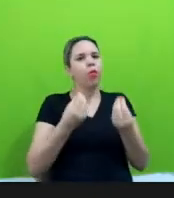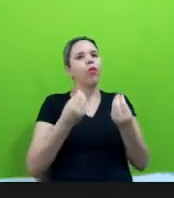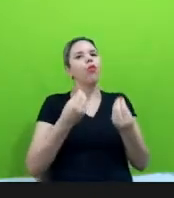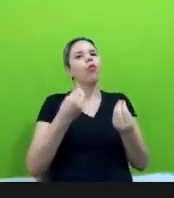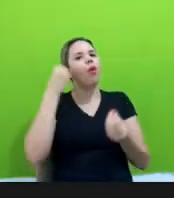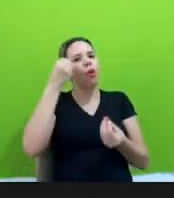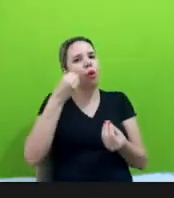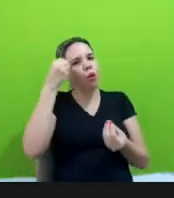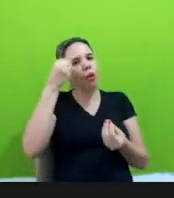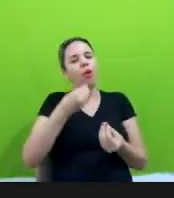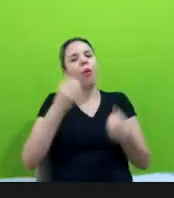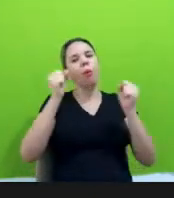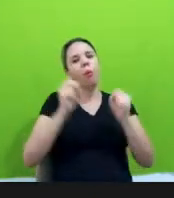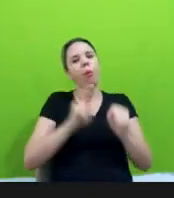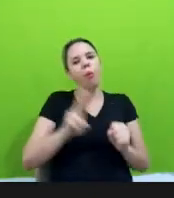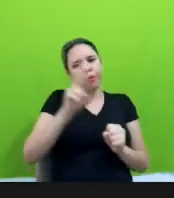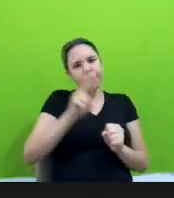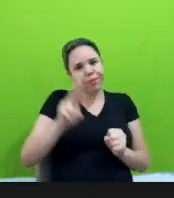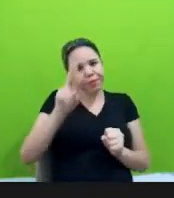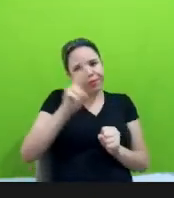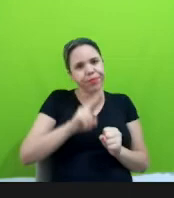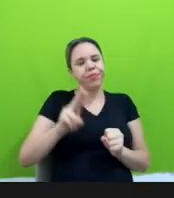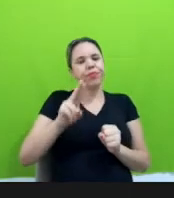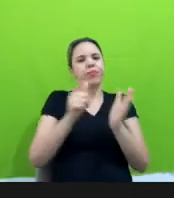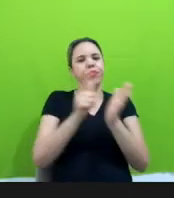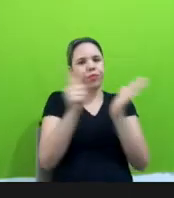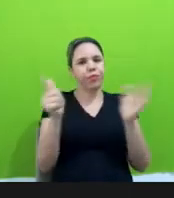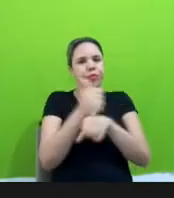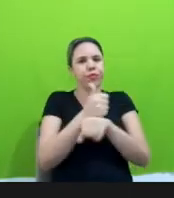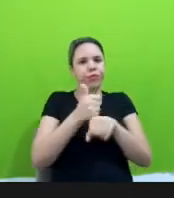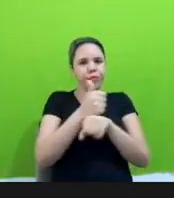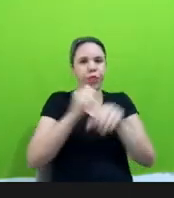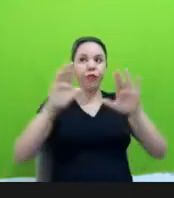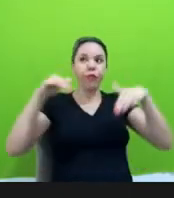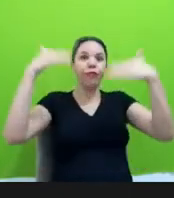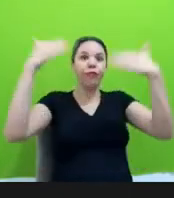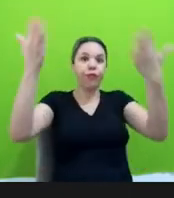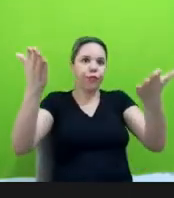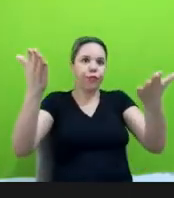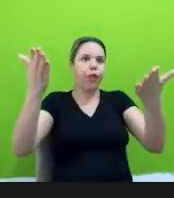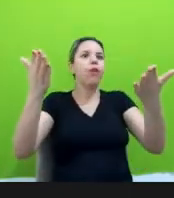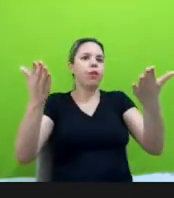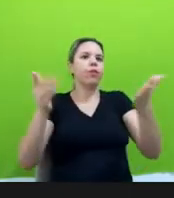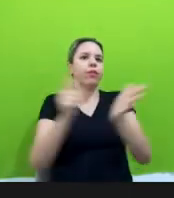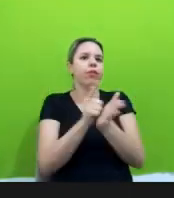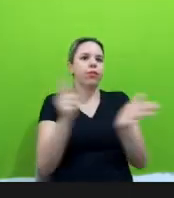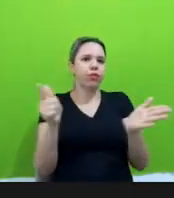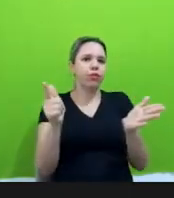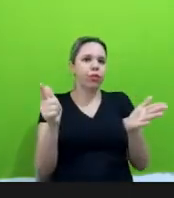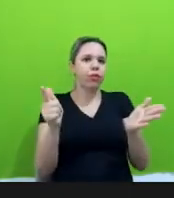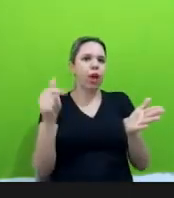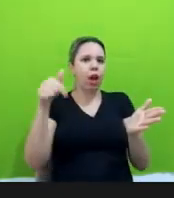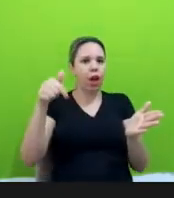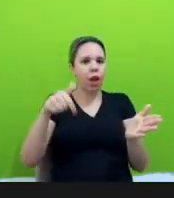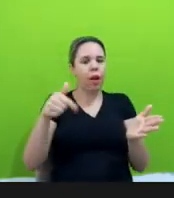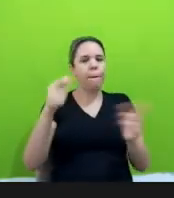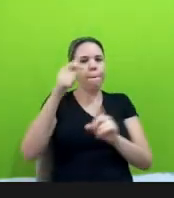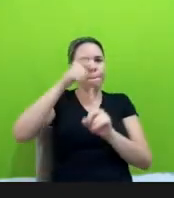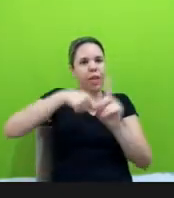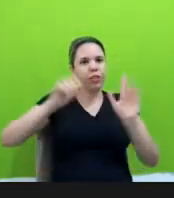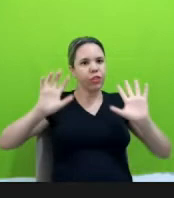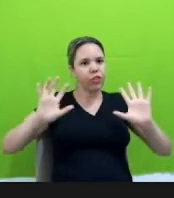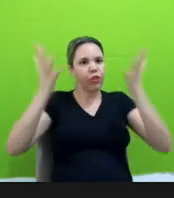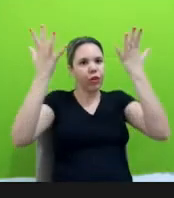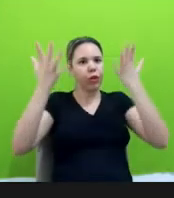ela pode ser usada no âmbito jornalístico e também fora do âmbito jornalístico. Então, neste mês comemorativo de